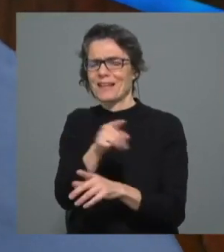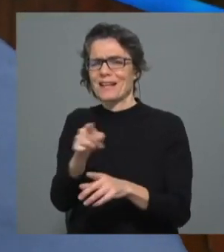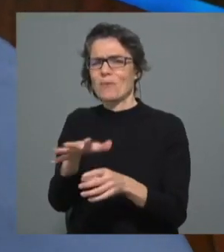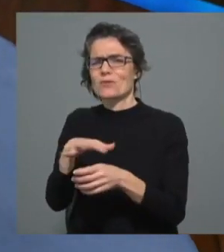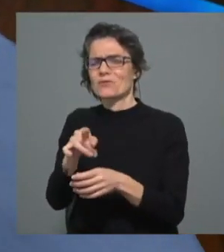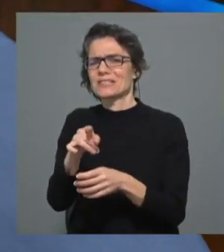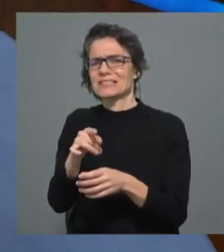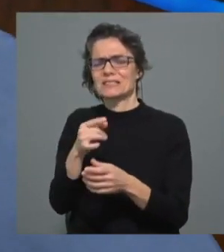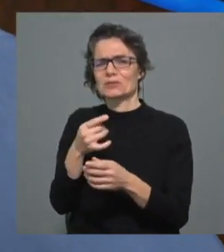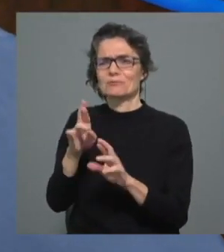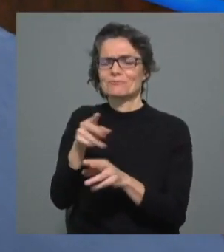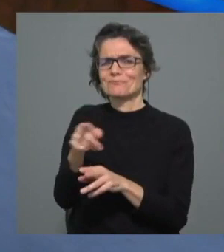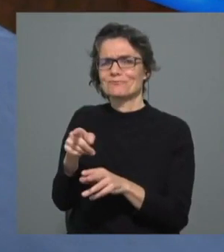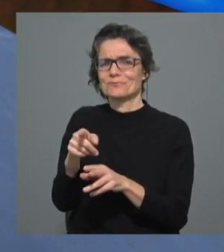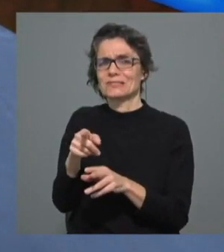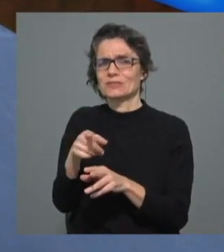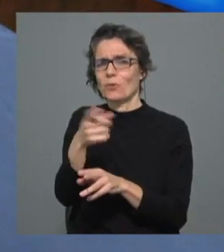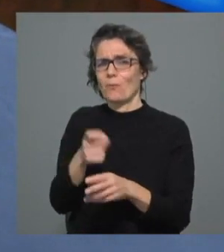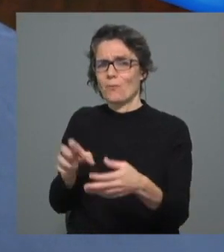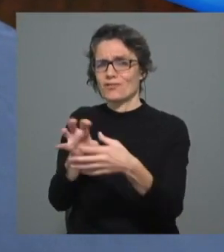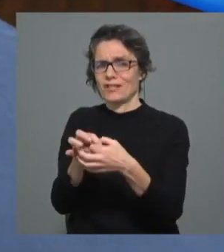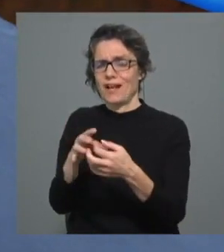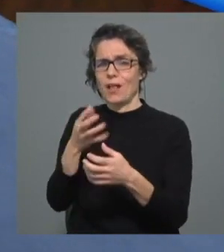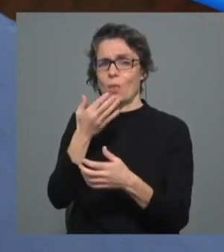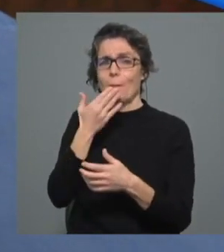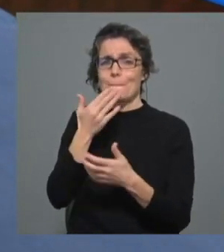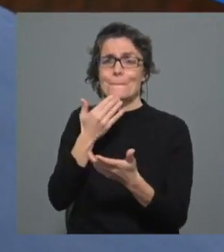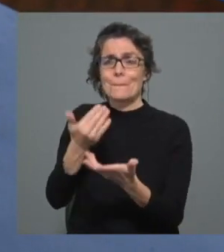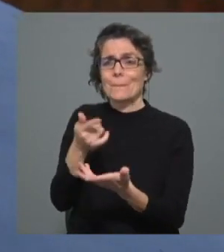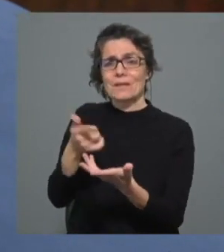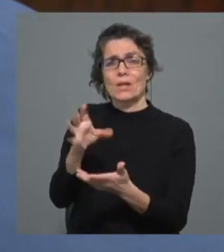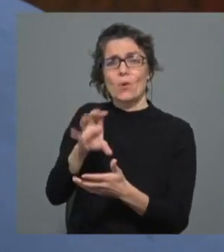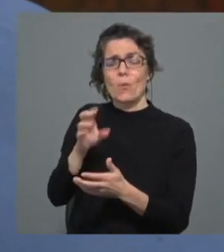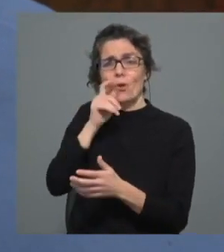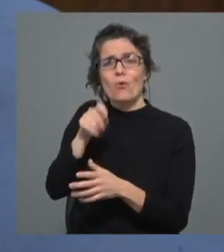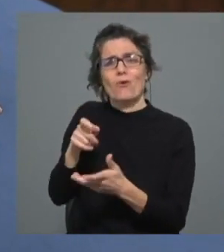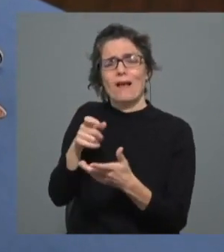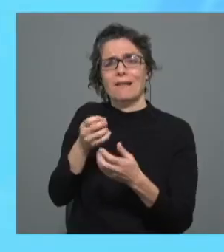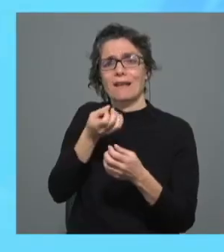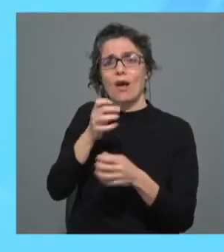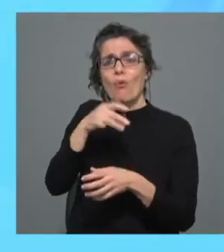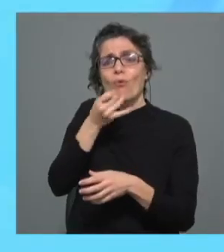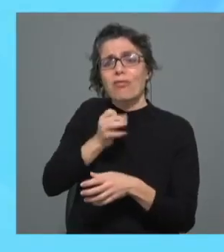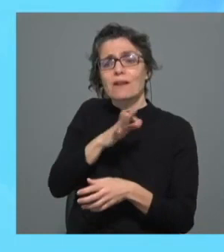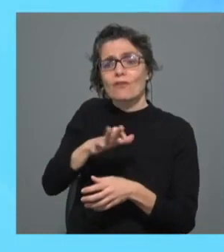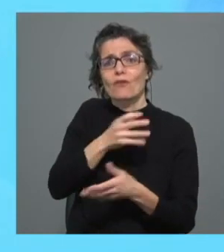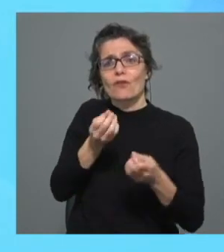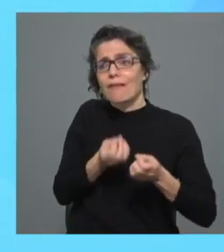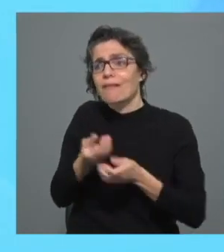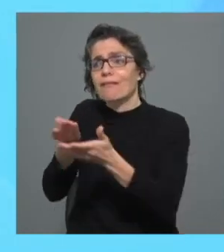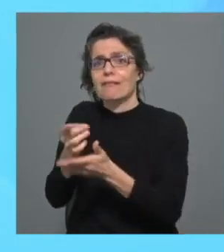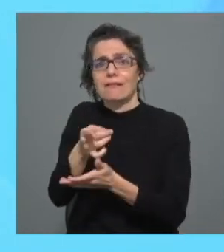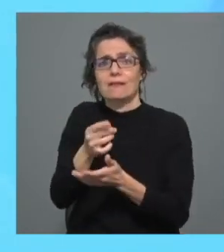se possa esperar, e muito menos pedir, à Ucrânia que ceda. Porque a Ucrânia não pode ceder o seu território. Ceder é território, não é? Ceder é território. A única